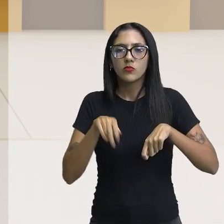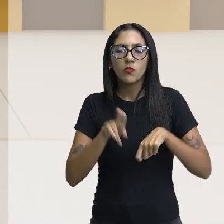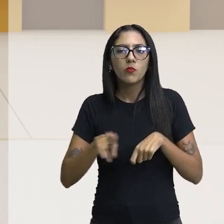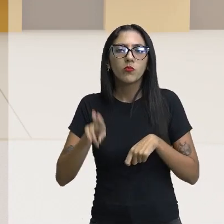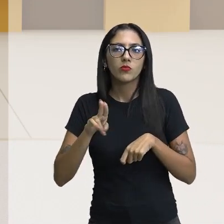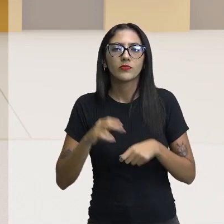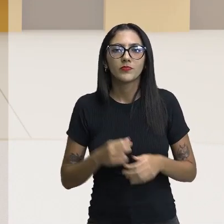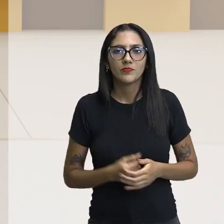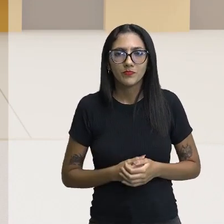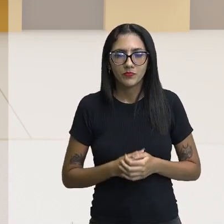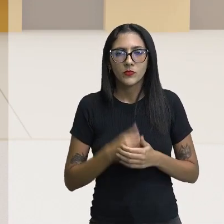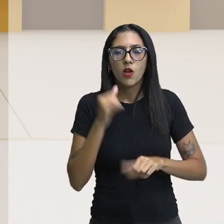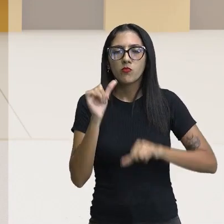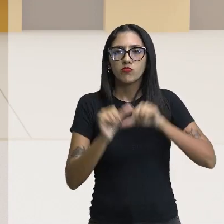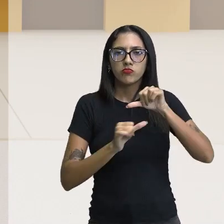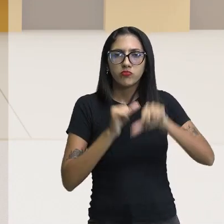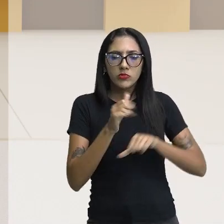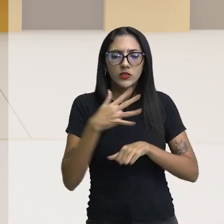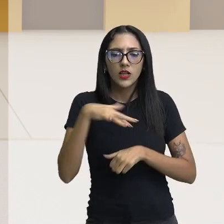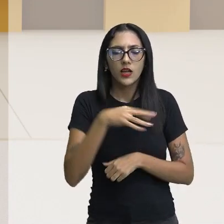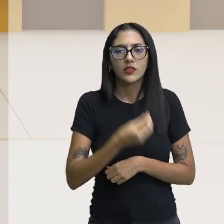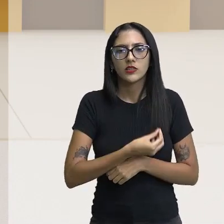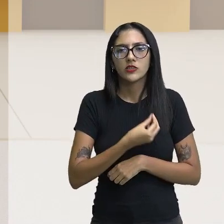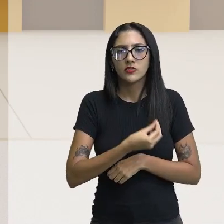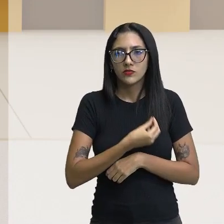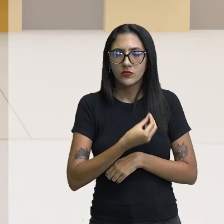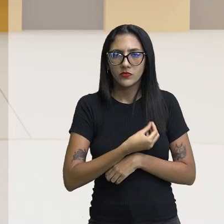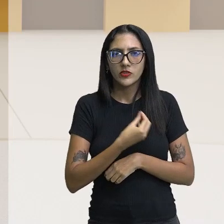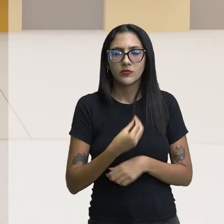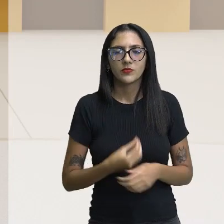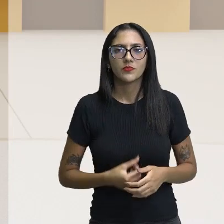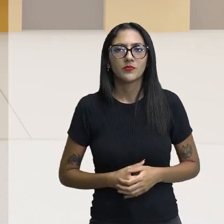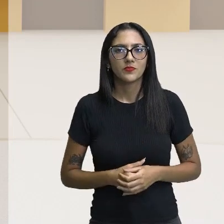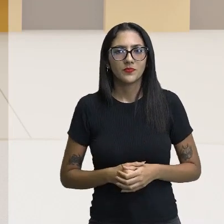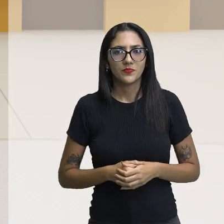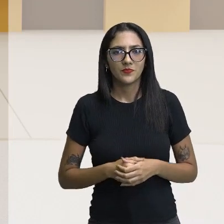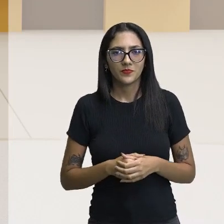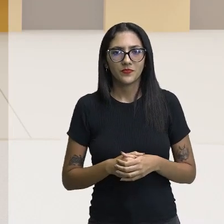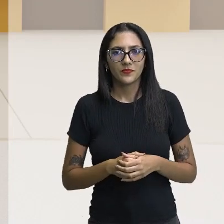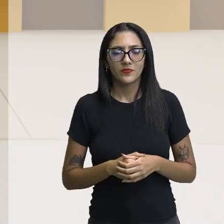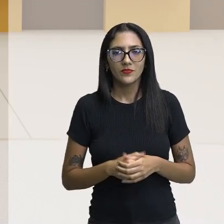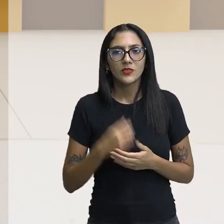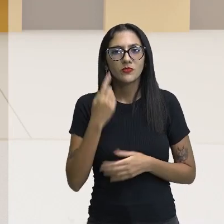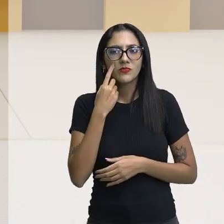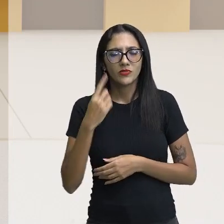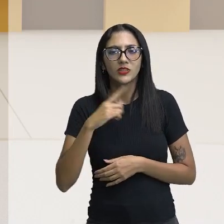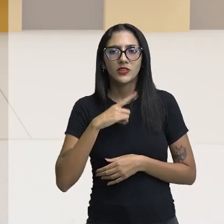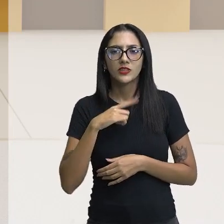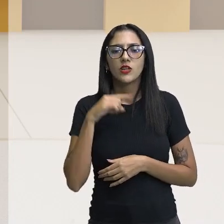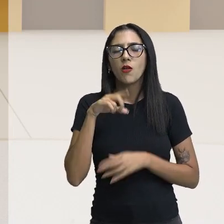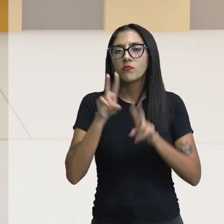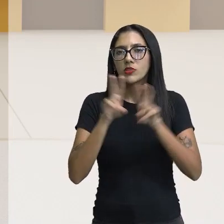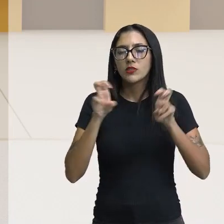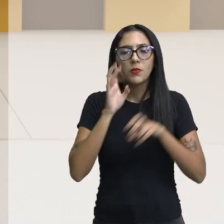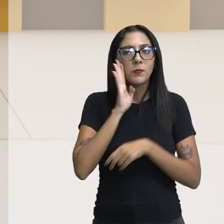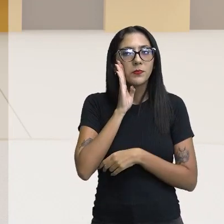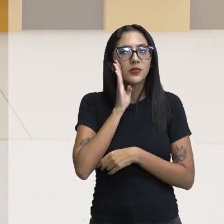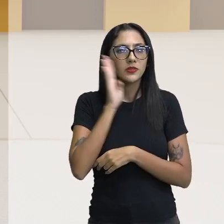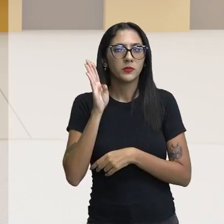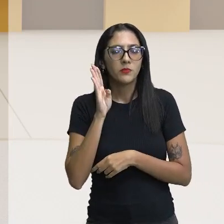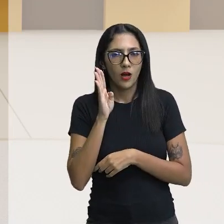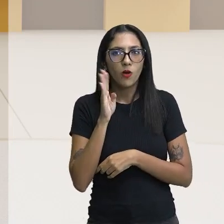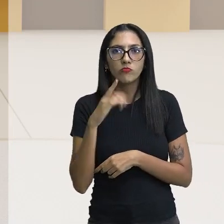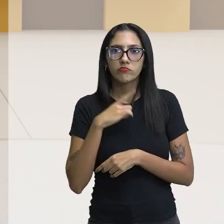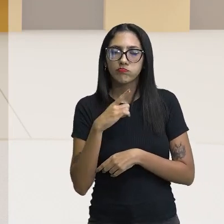Transformamos ecossistemas preservados em pastagens. Então, eles elencaram aí de forma muito organizada e que